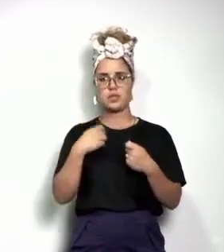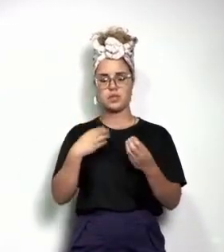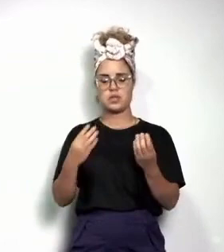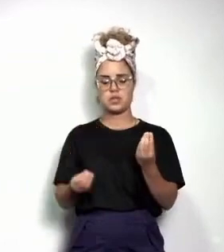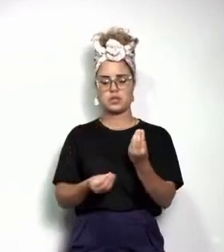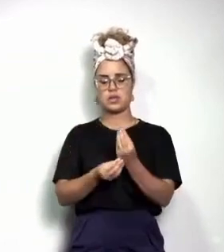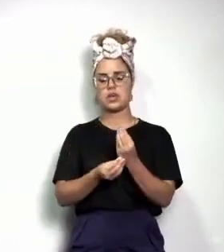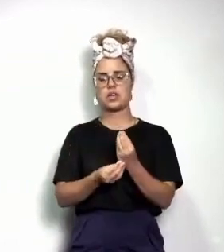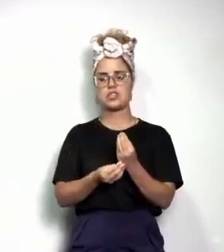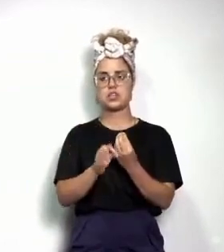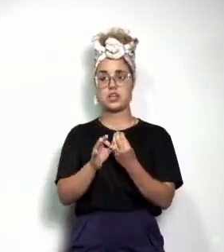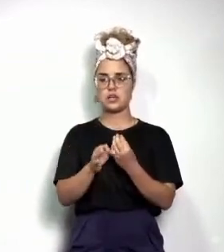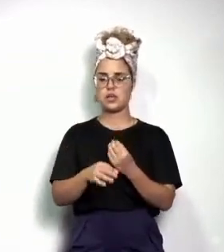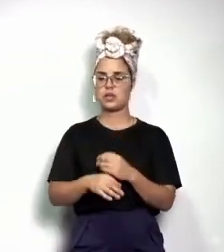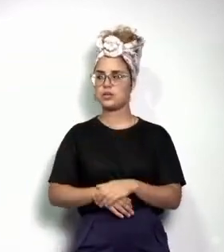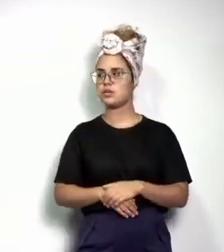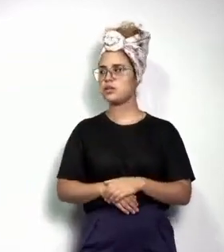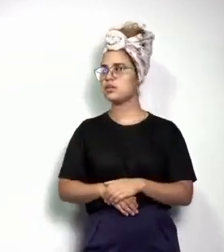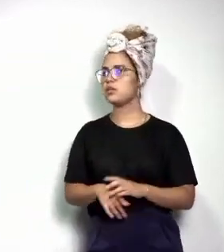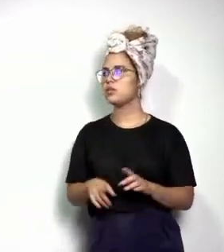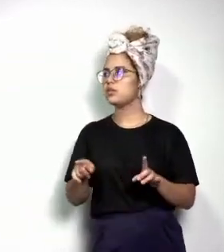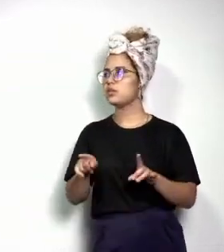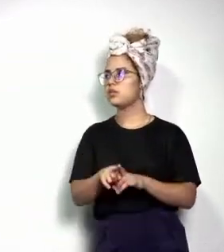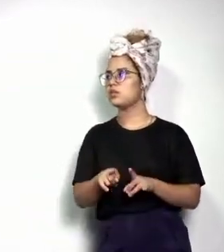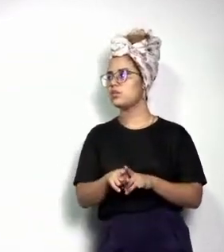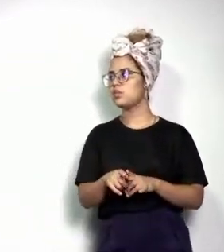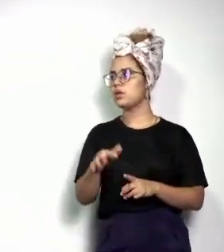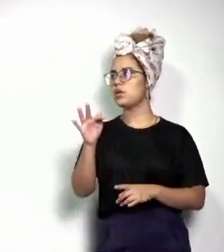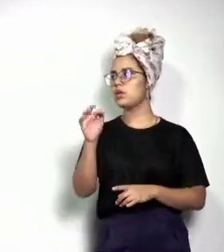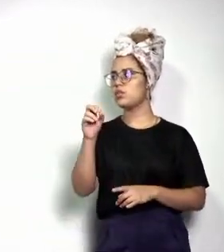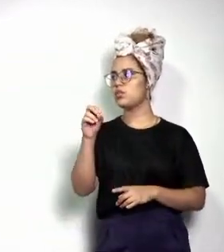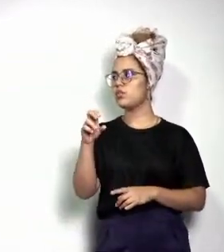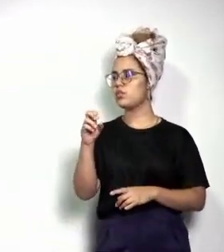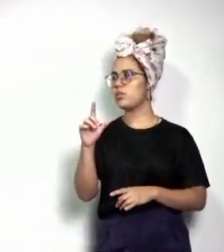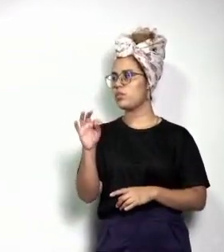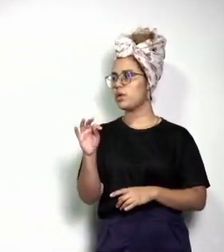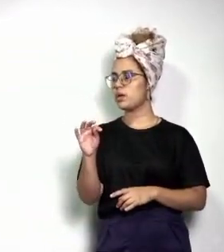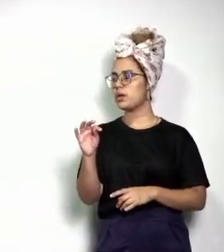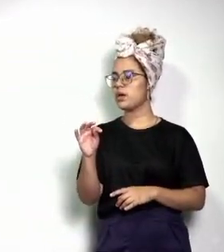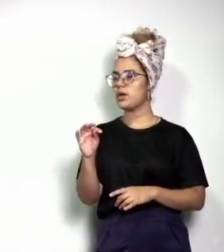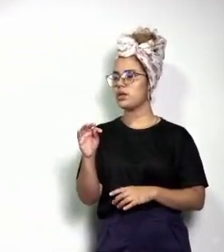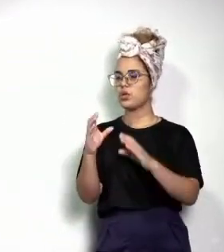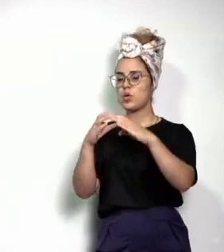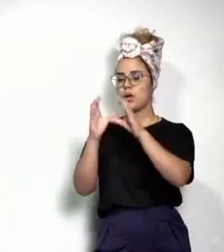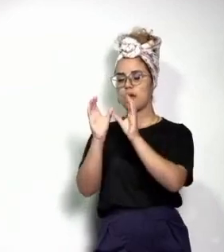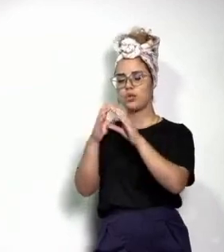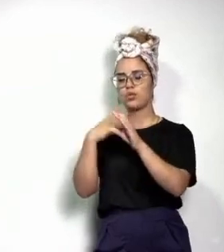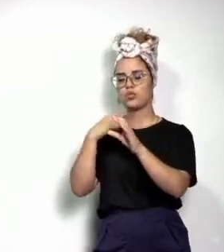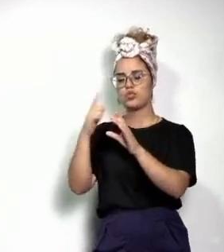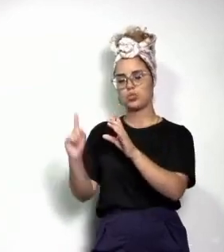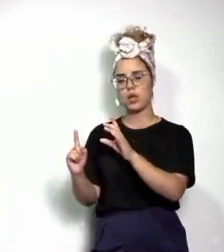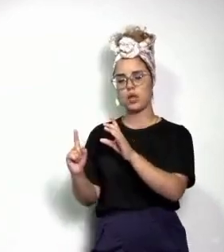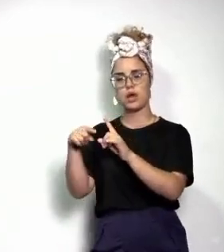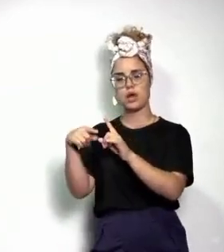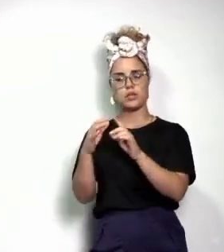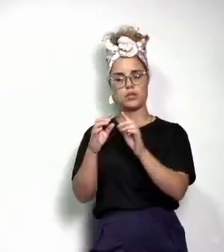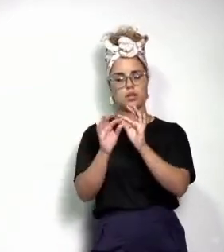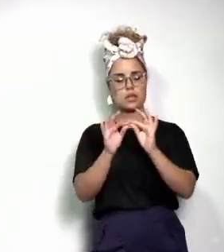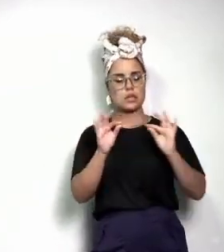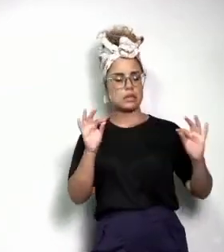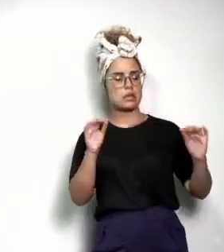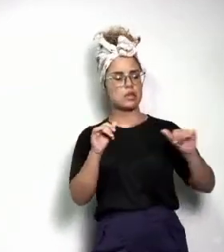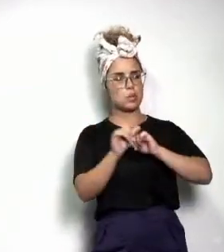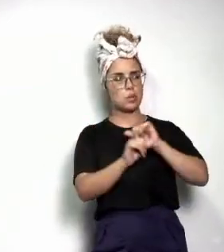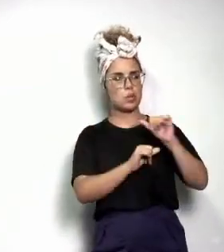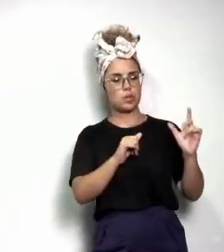encaixar assim. Além disso, você vai ver o formato, né? É um formato arredondado de um lado e reto no outro. Então,